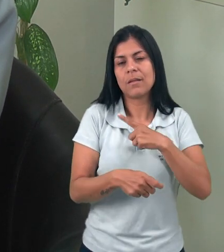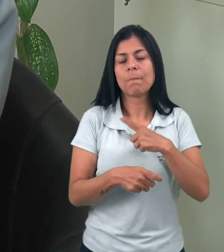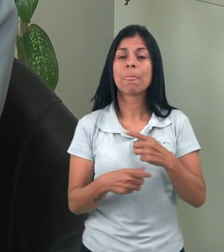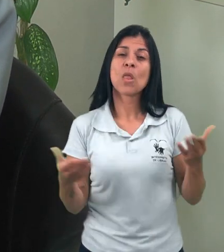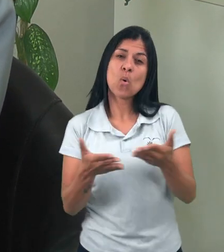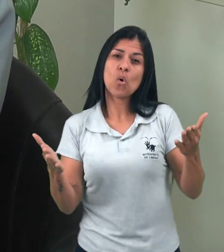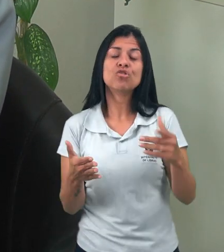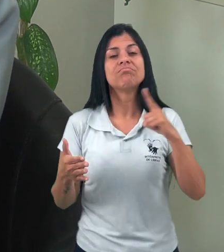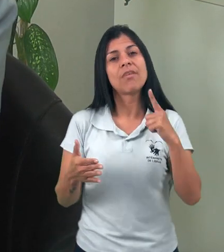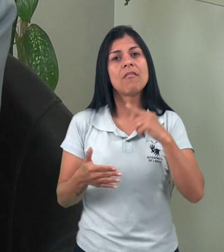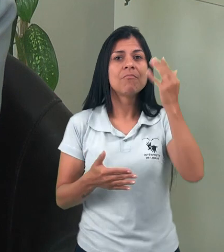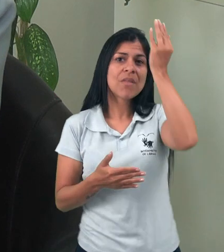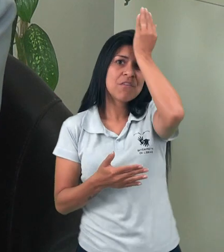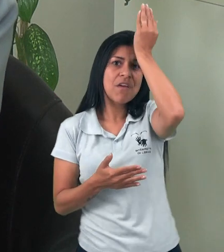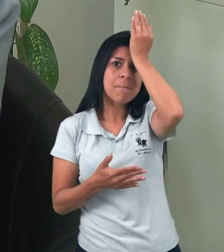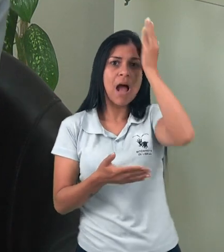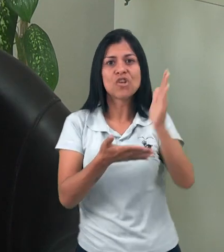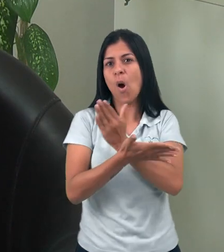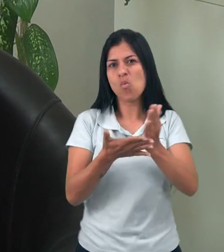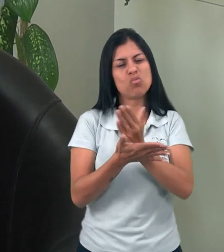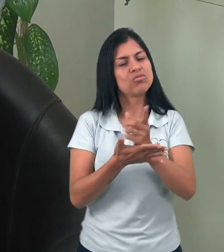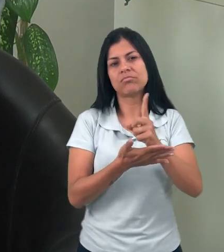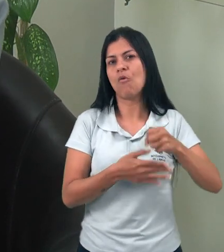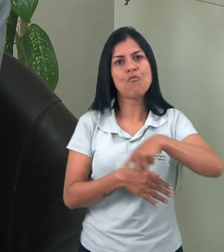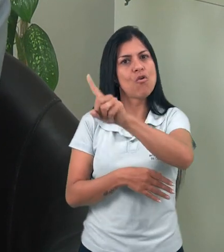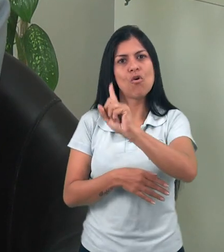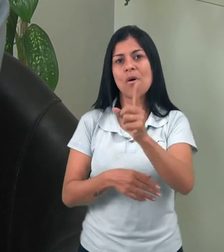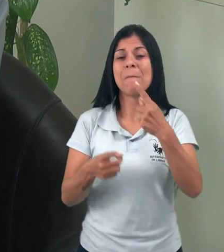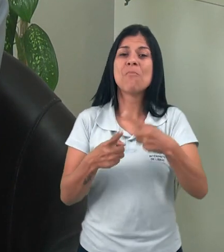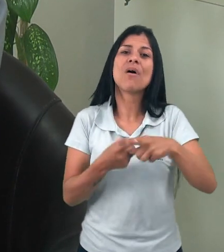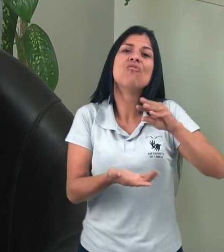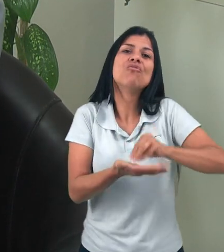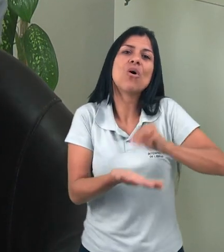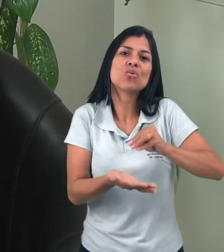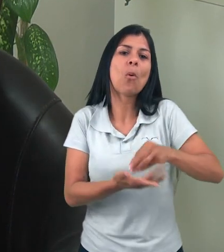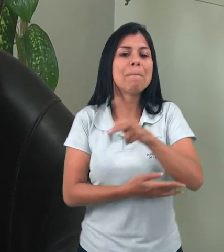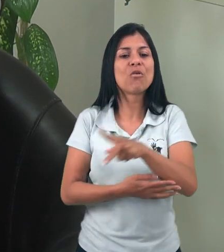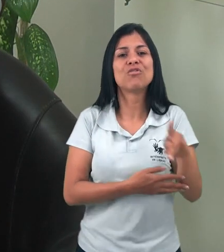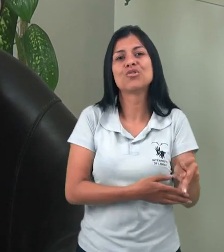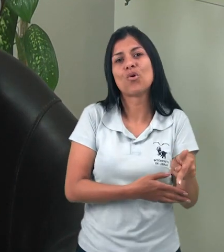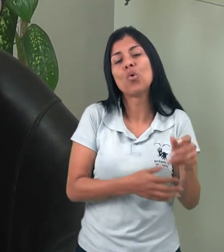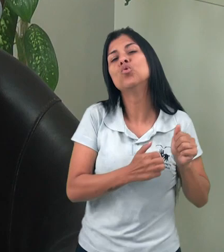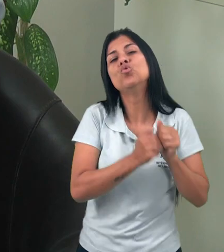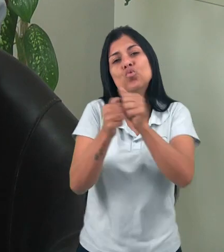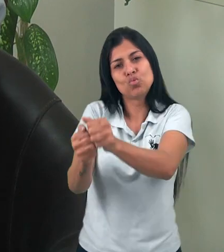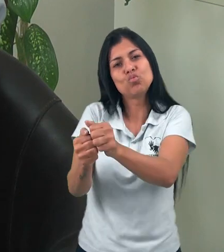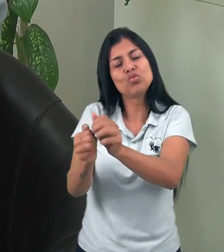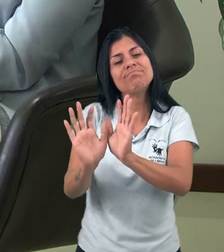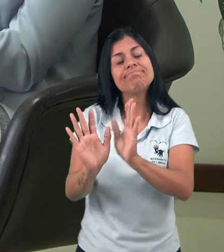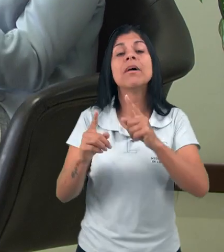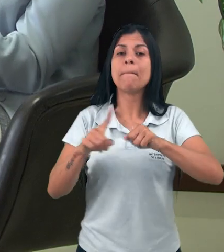Infelizmente, esse ano, os alunos de enfermagem deixaram de viajar com a gente por falta de professor que pudesse